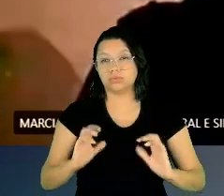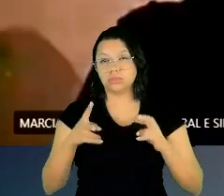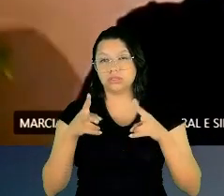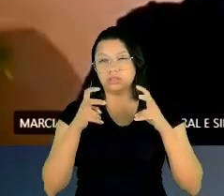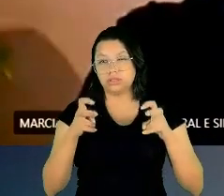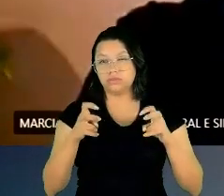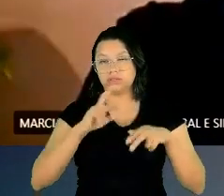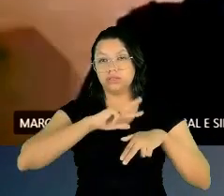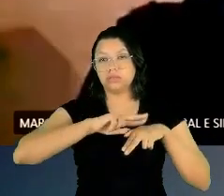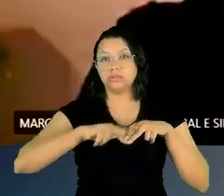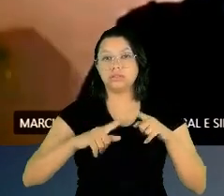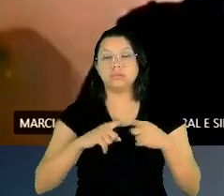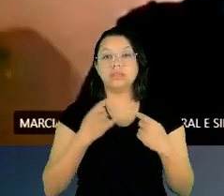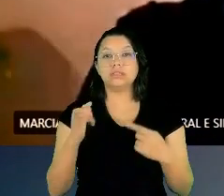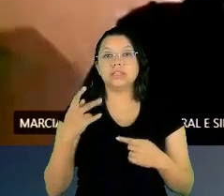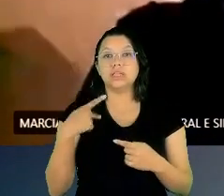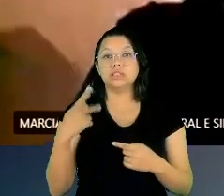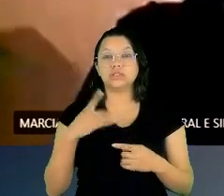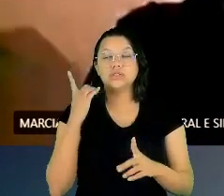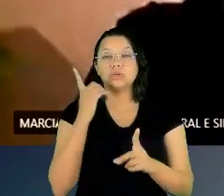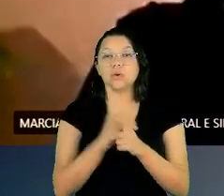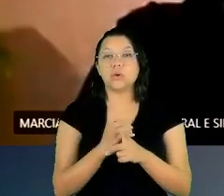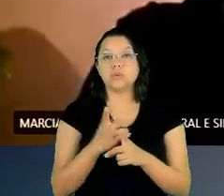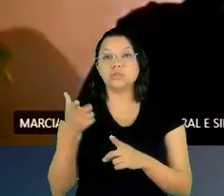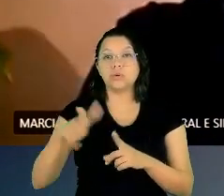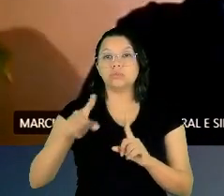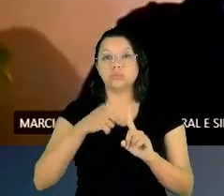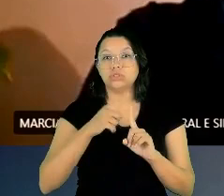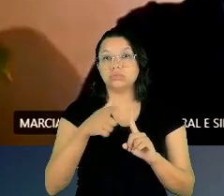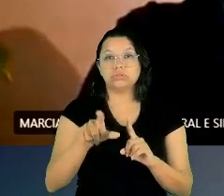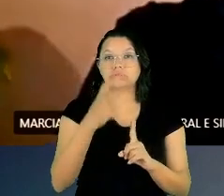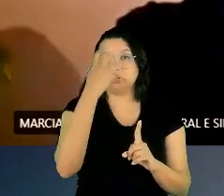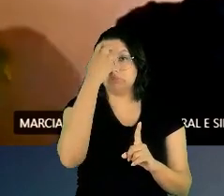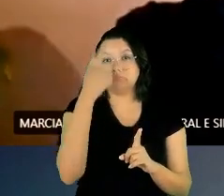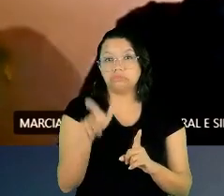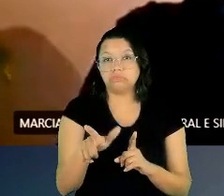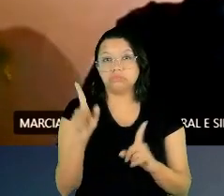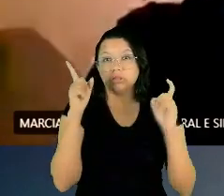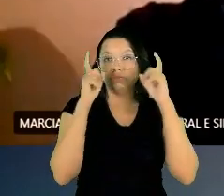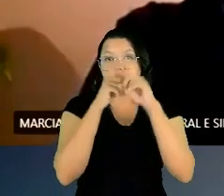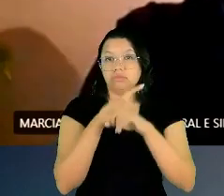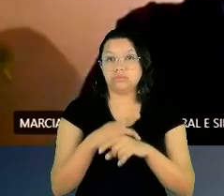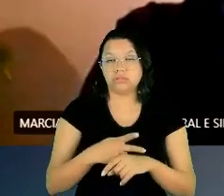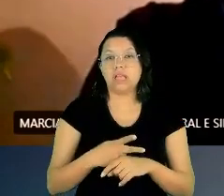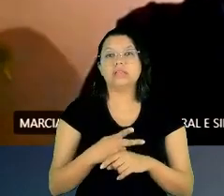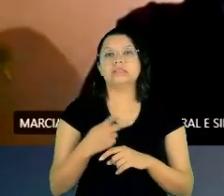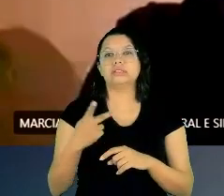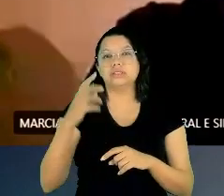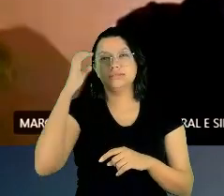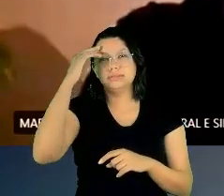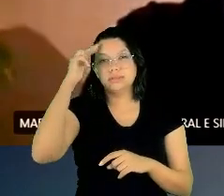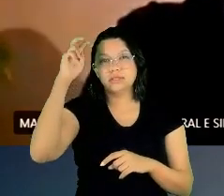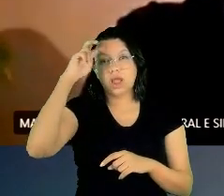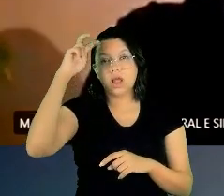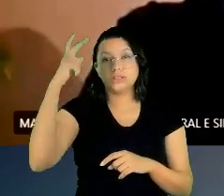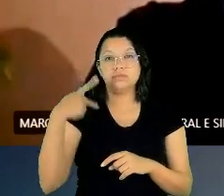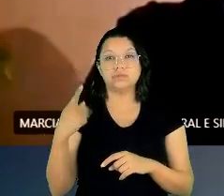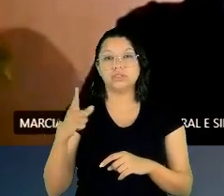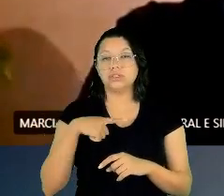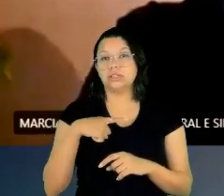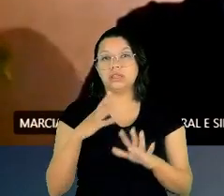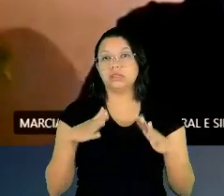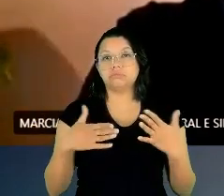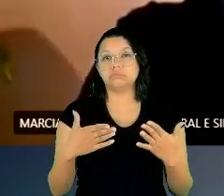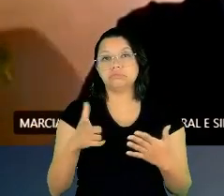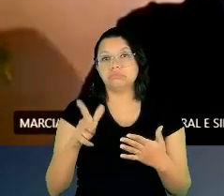comportamento, essa identificação de gênero. Mas se a gente acha em espécies que não têm cultura e que não têm a complexidade cultural e cognitiva